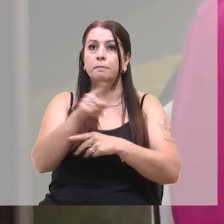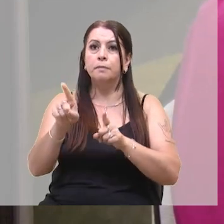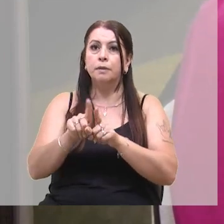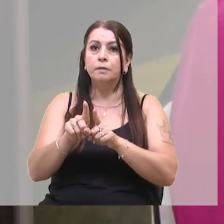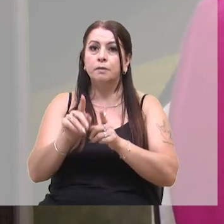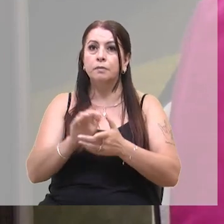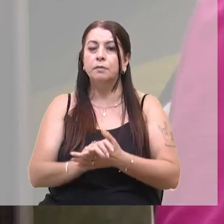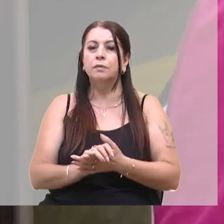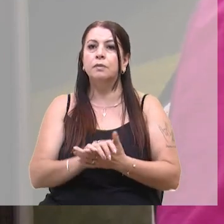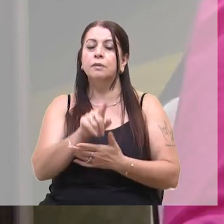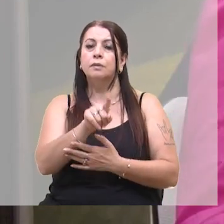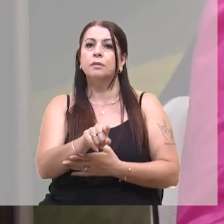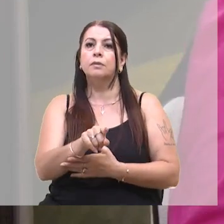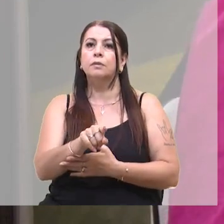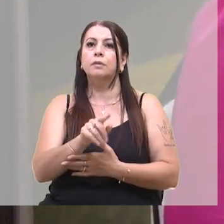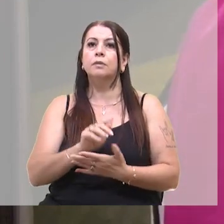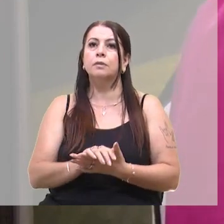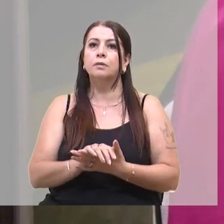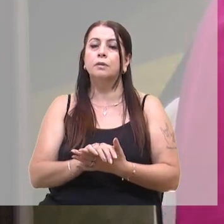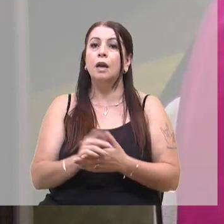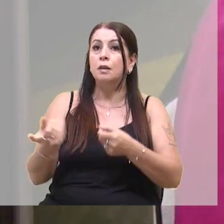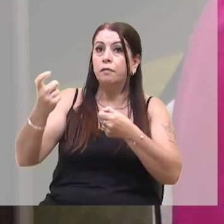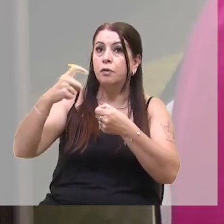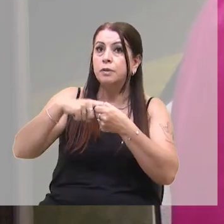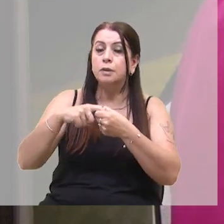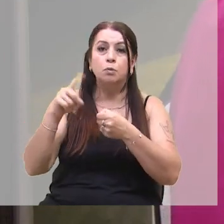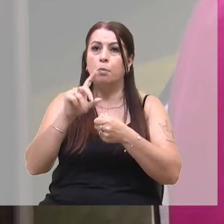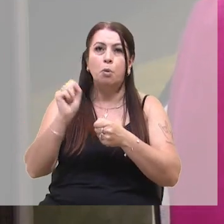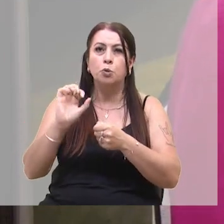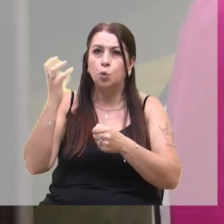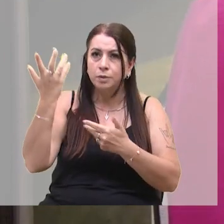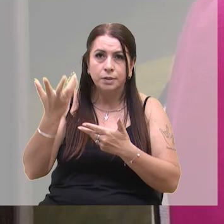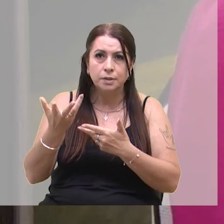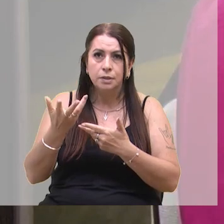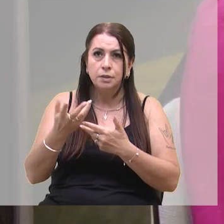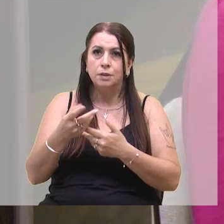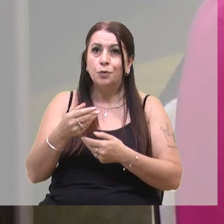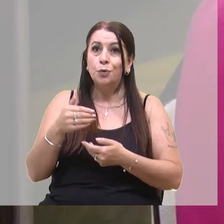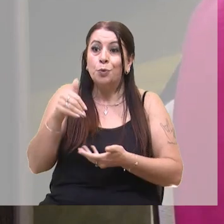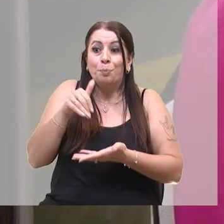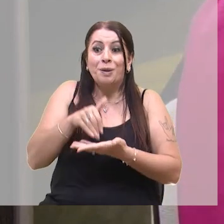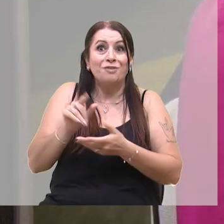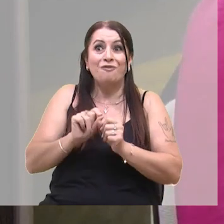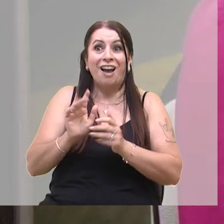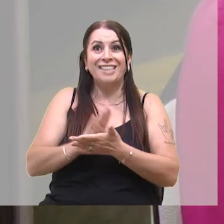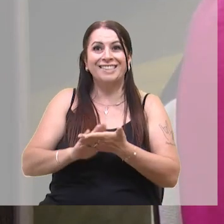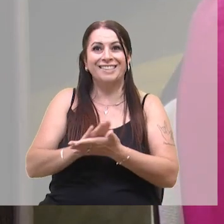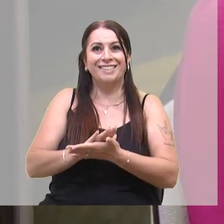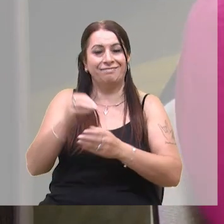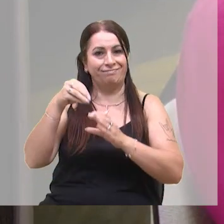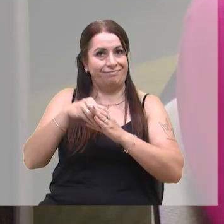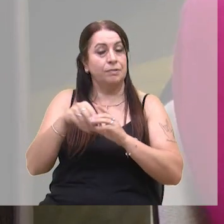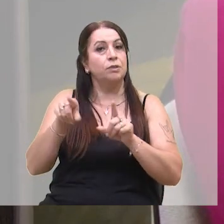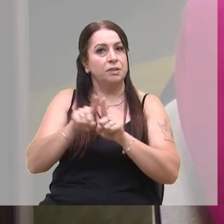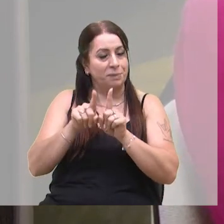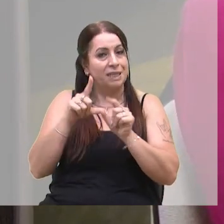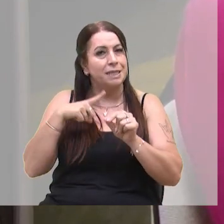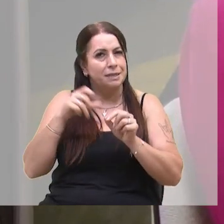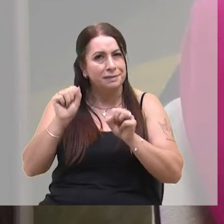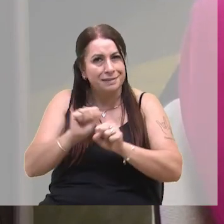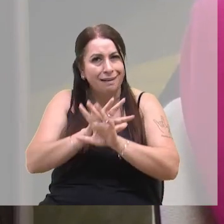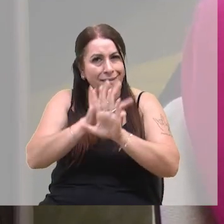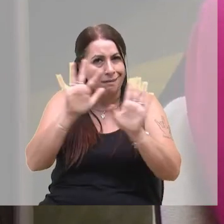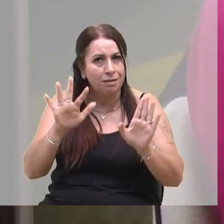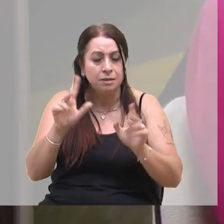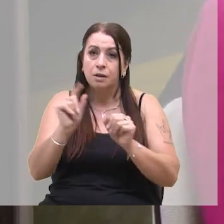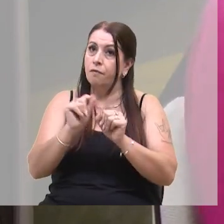alguns momentos, inclusive estando lá fora ou depois aqui, a devolução não pode acontecer quando o mínimo não se faz aqui